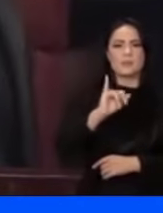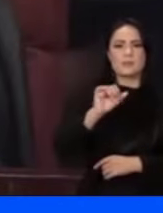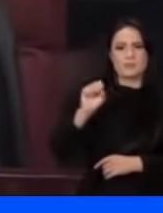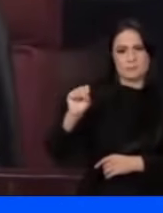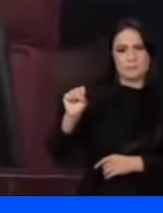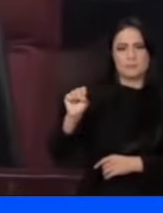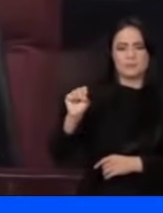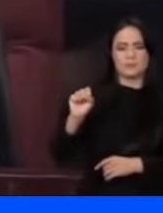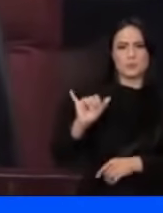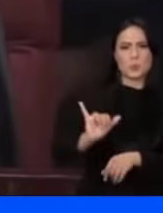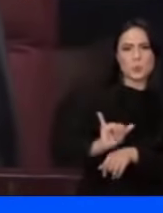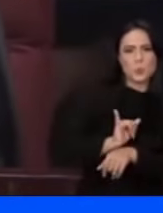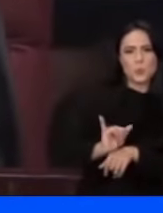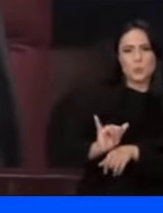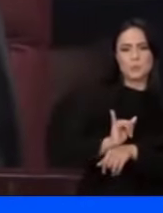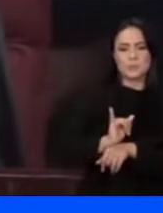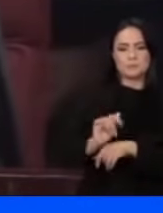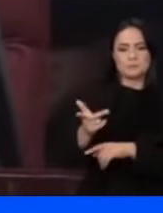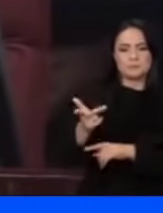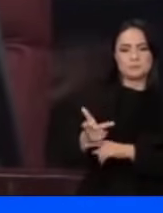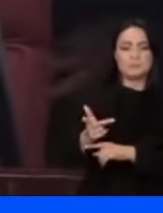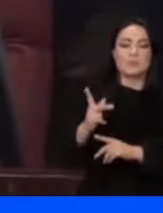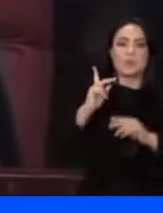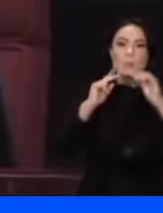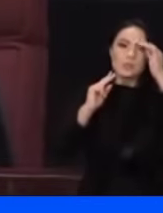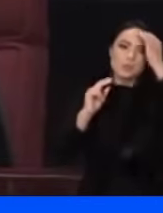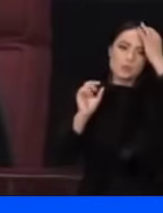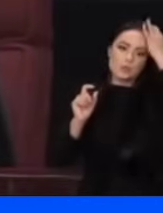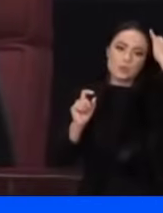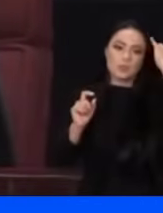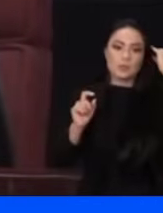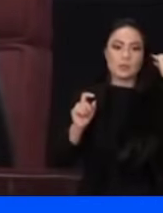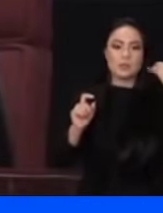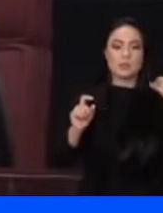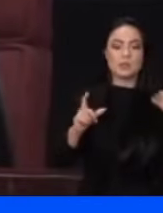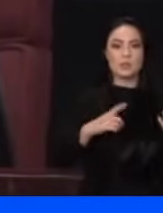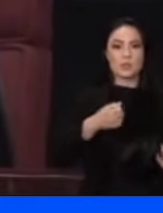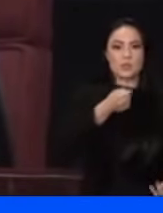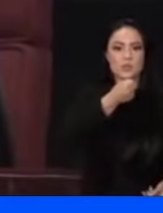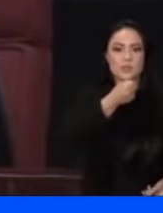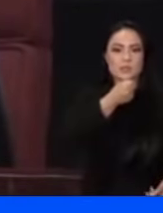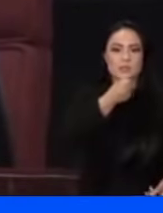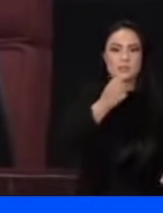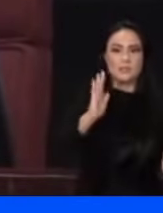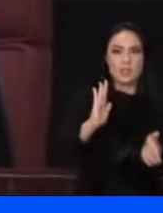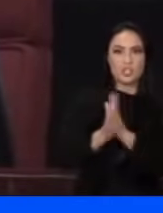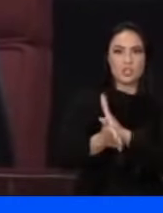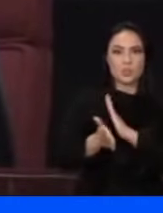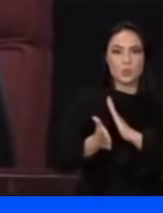na transmissão, se normalizou que um pseudo-jornalista foragido